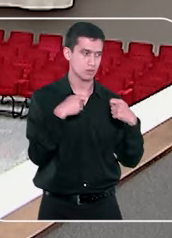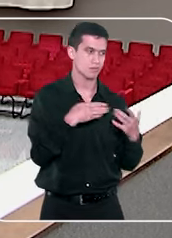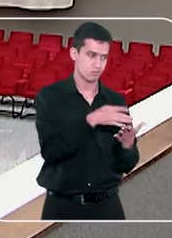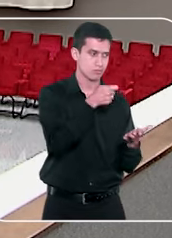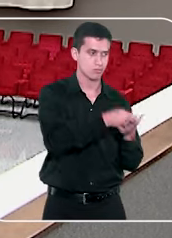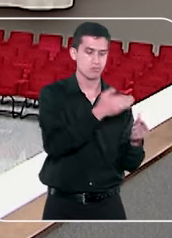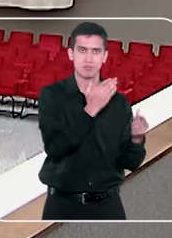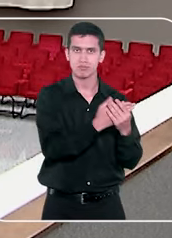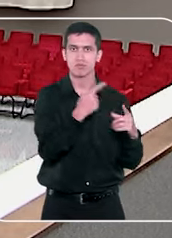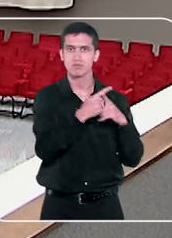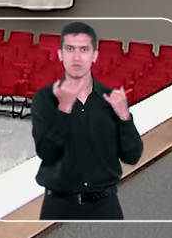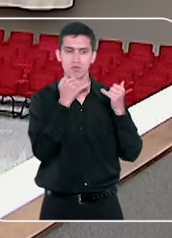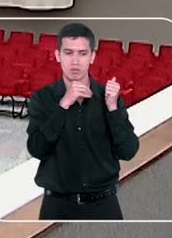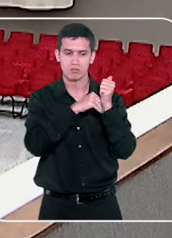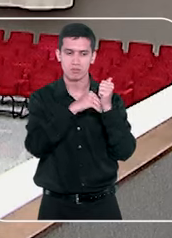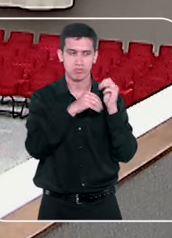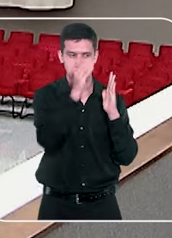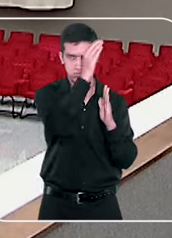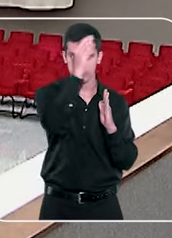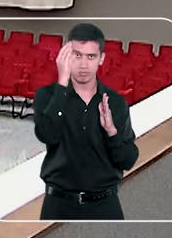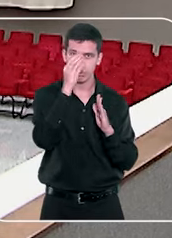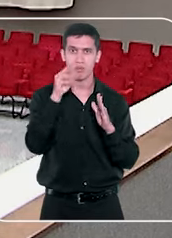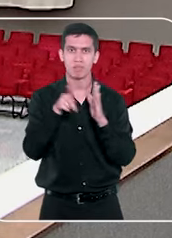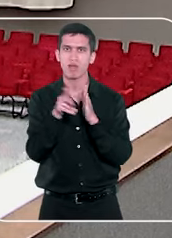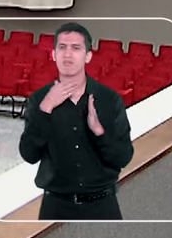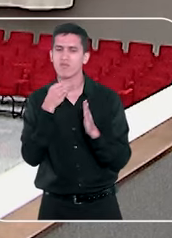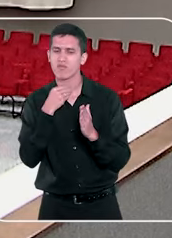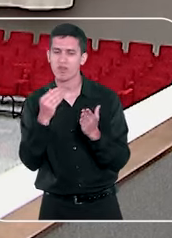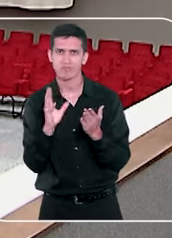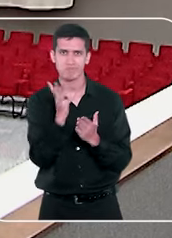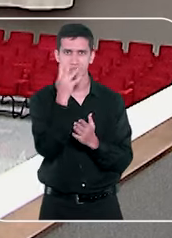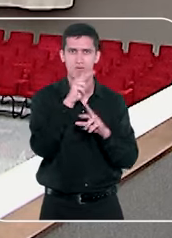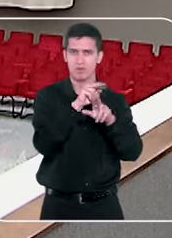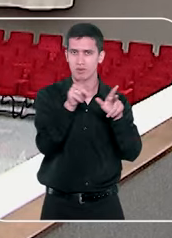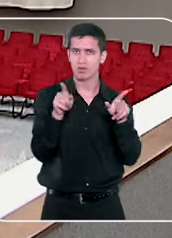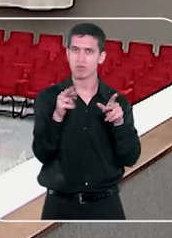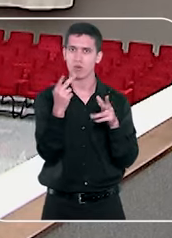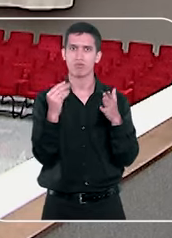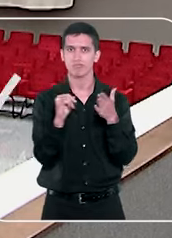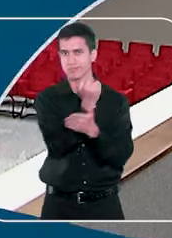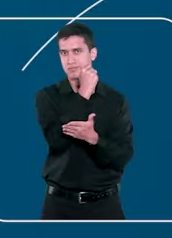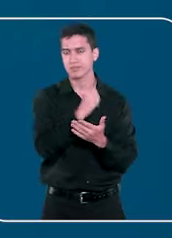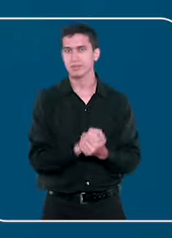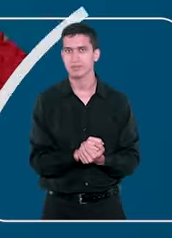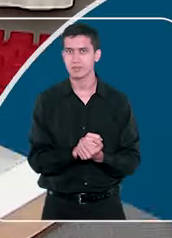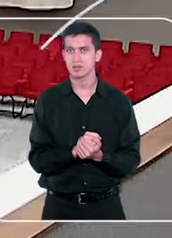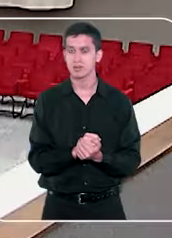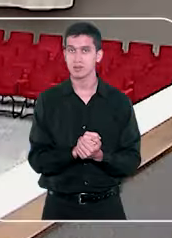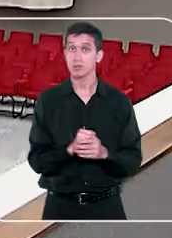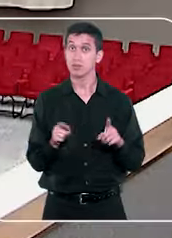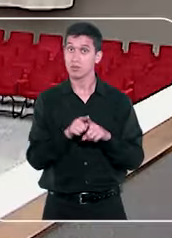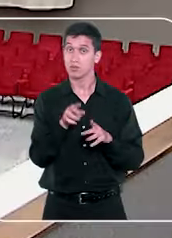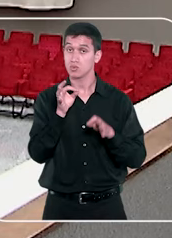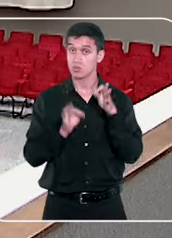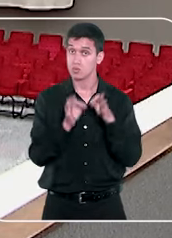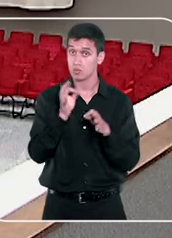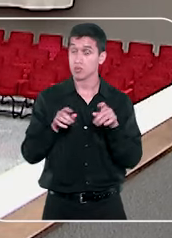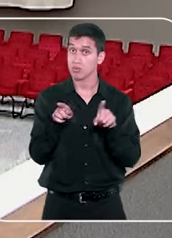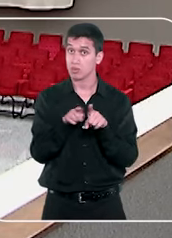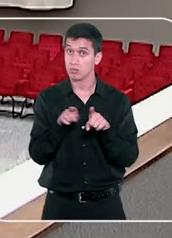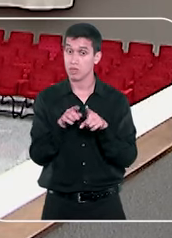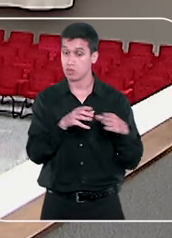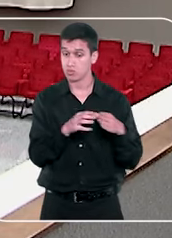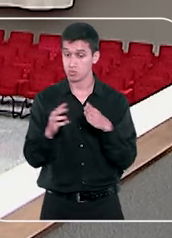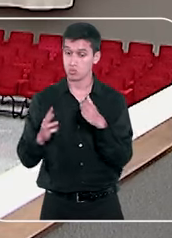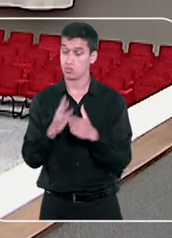de dados pessoais sigilosos de consumidor para a prática de fraudes como o golpe do boleto. E em julgamento também